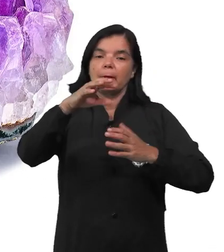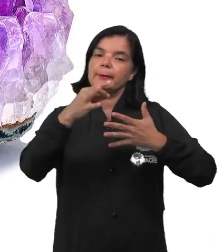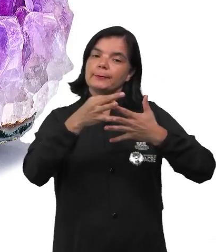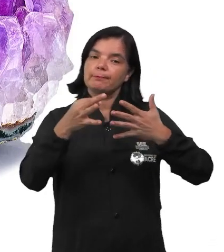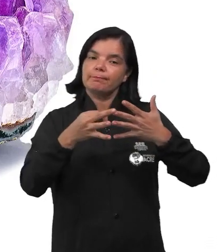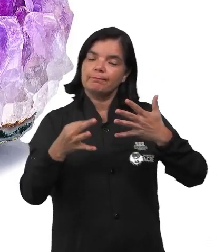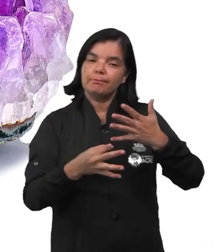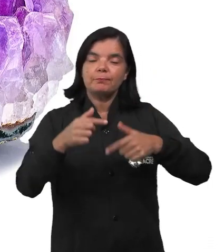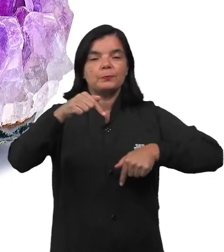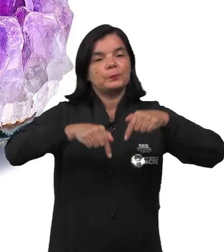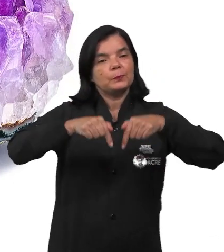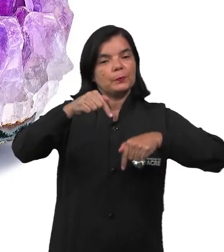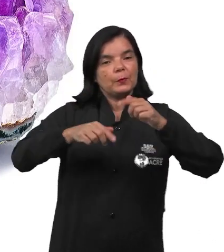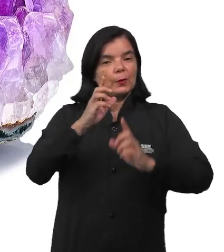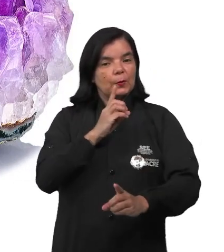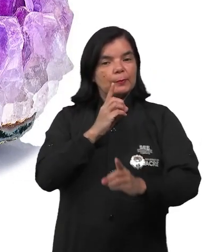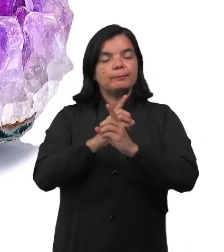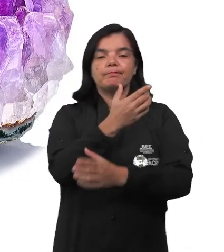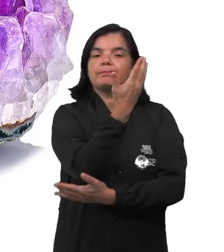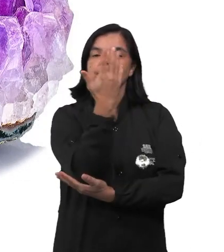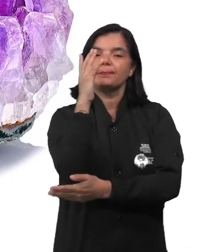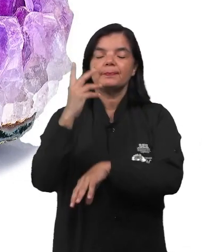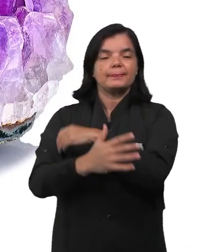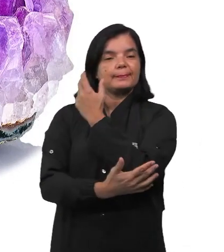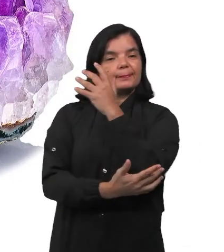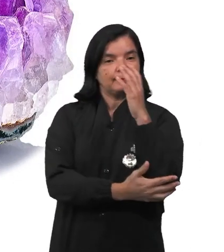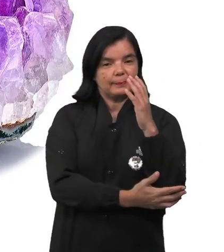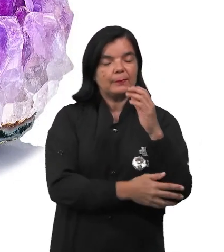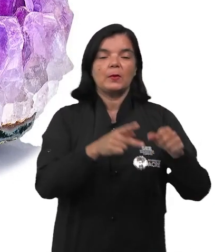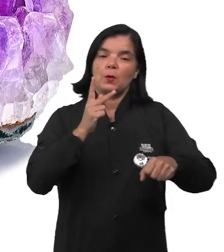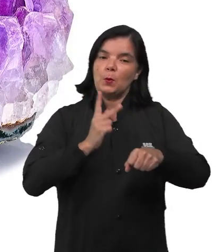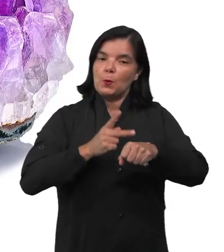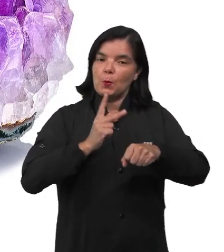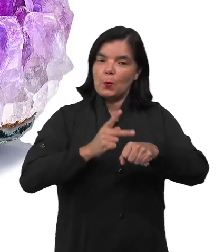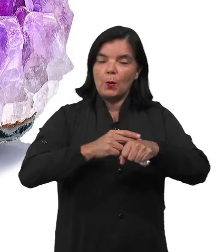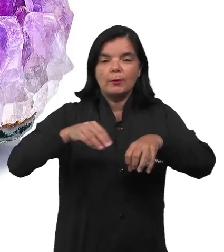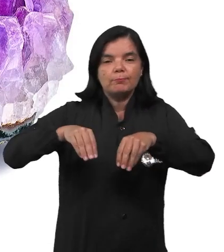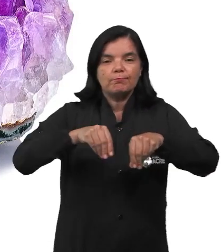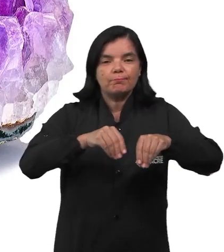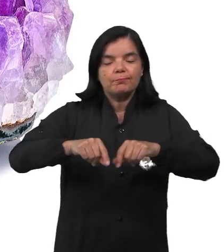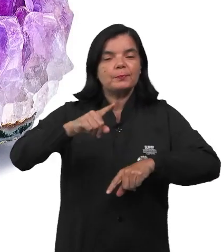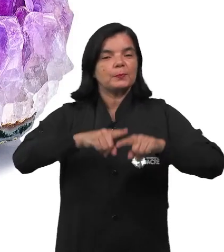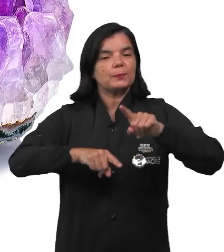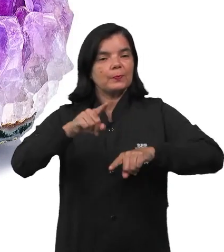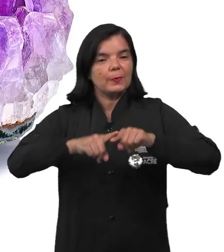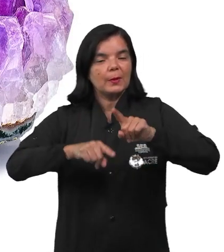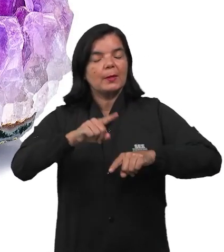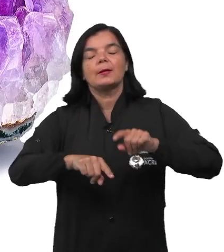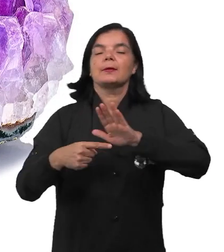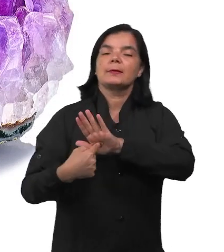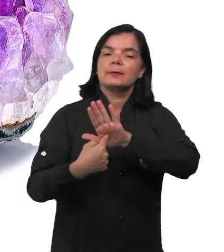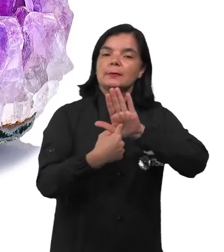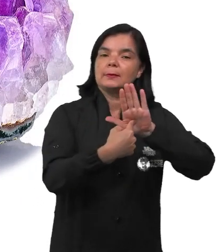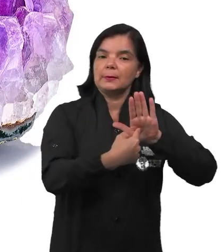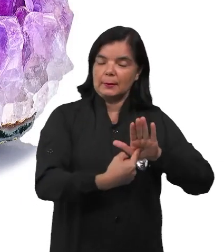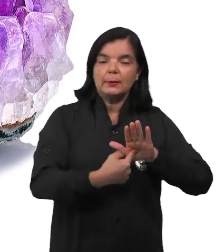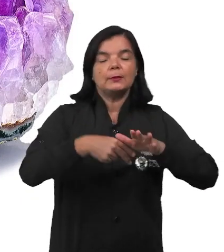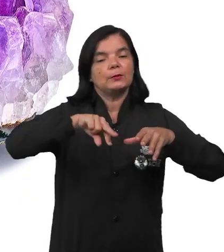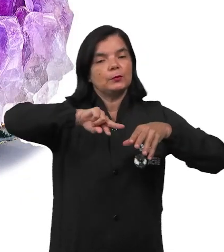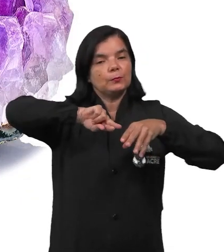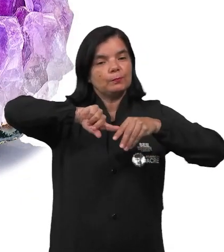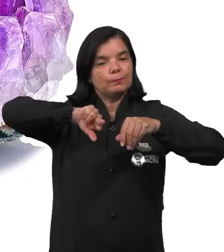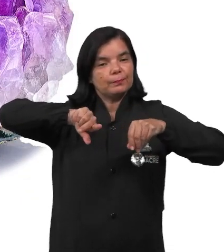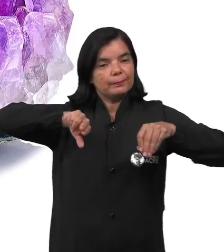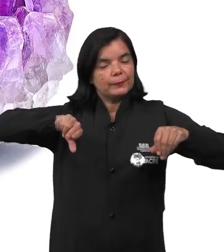químicos, comumente encontrados na natureza, rochas e solos são exemplos de materiais que apresentam minerais em